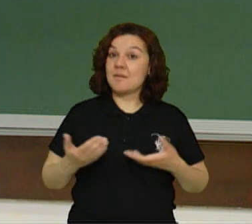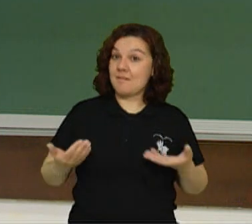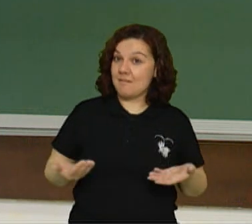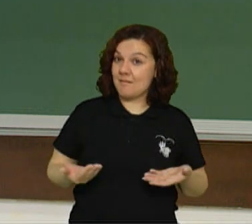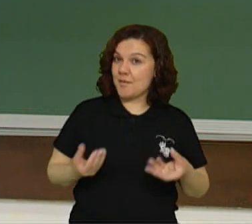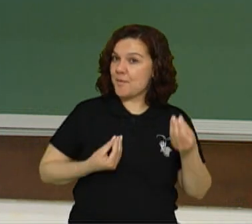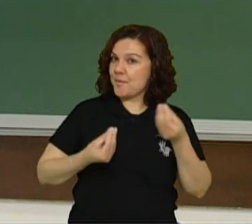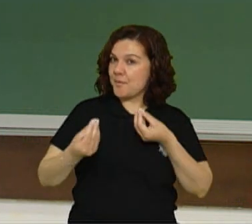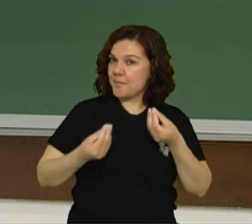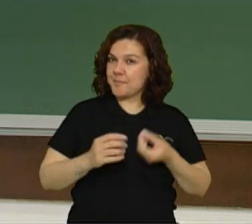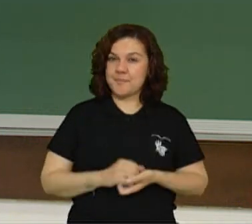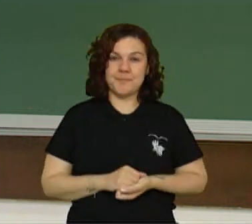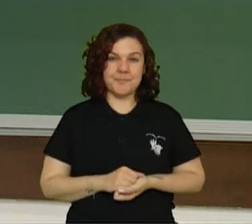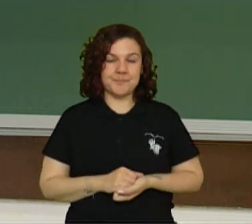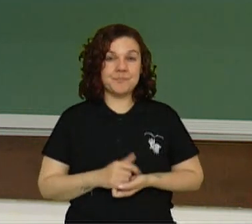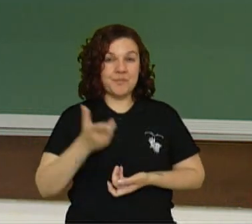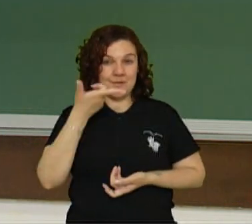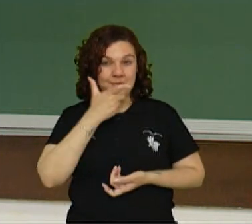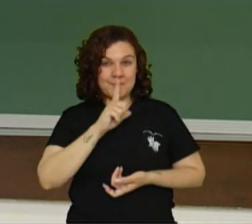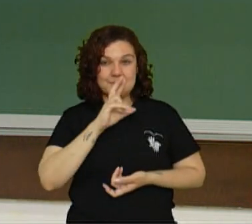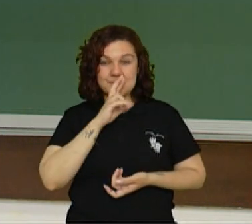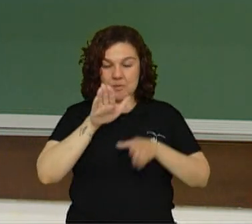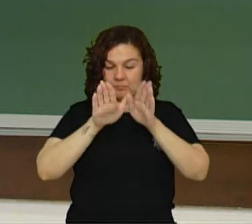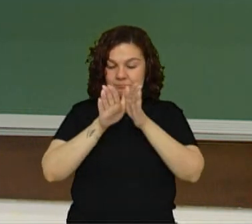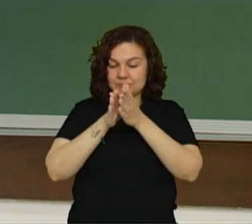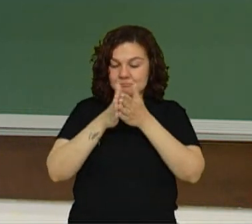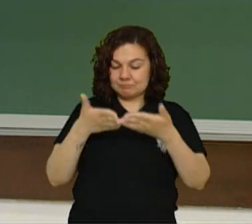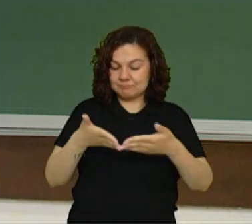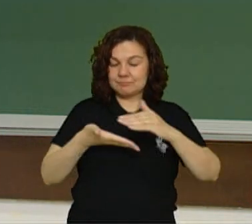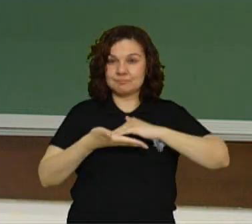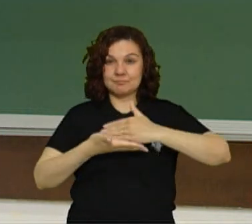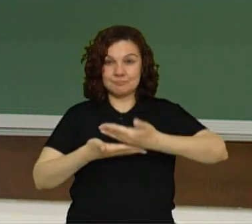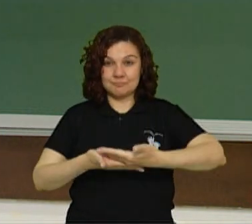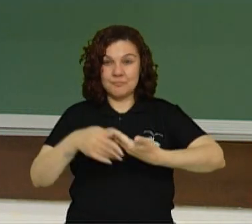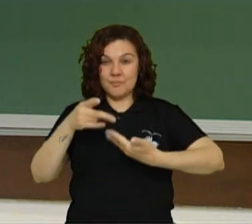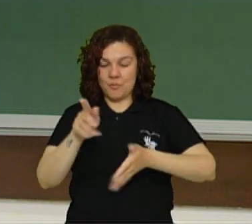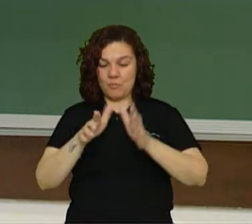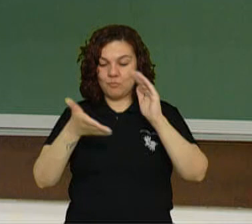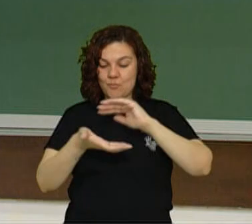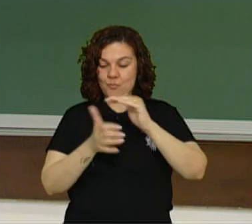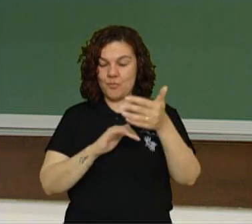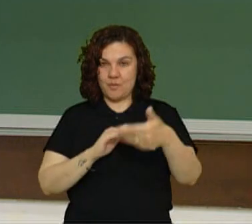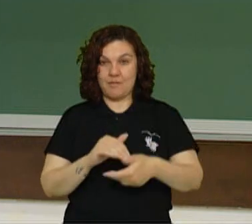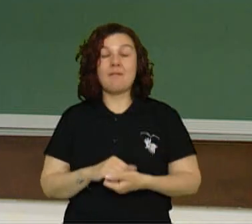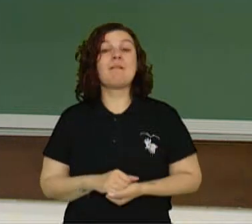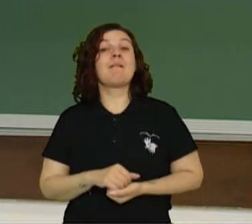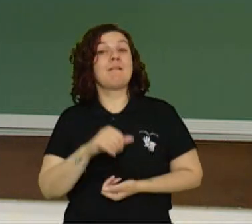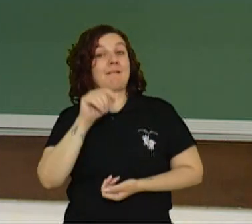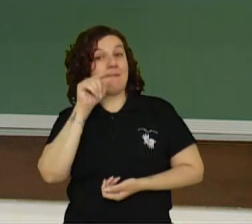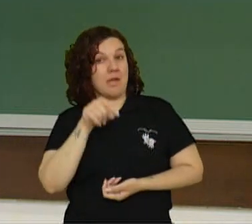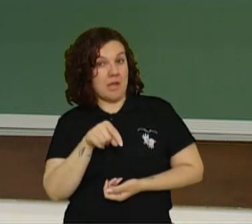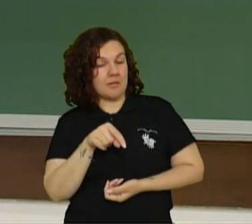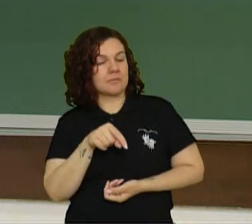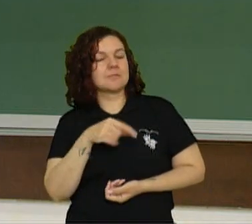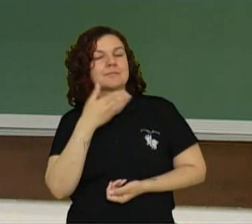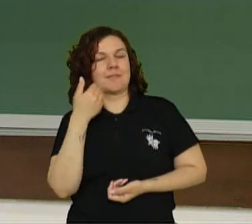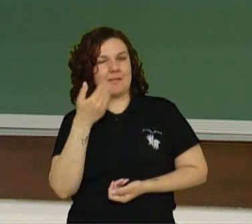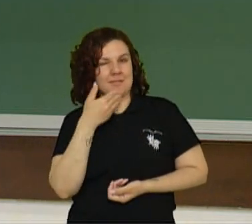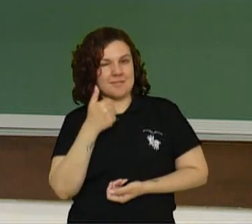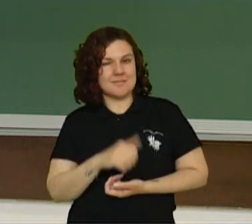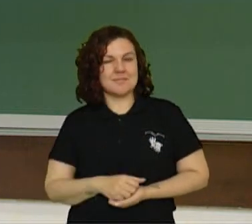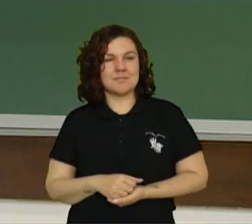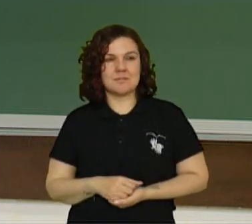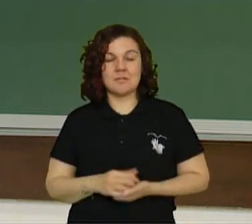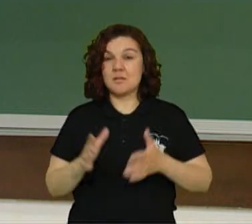E aí, como é que foi? Conseguiu planificar aí no seu caderno? O cubo é um desenho relativamente fácil, não